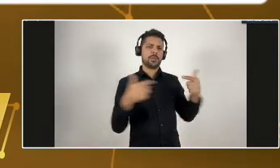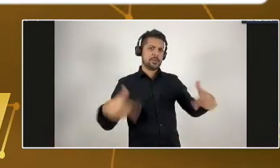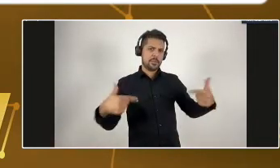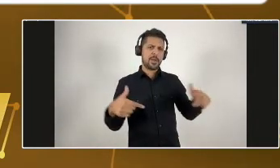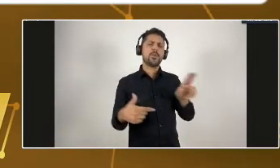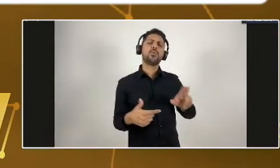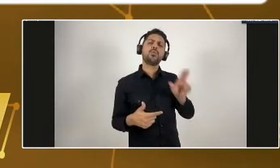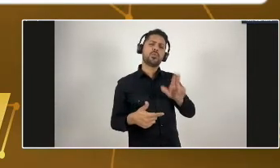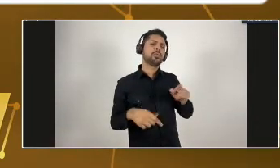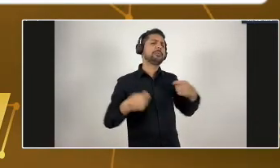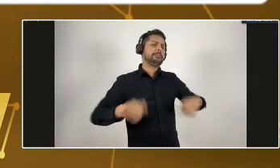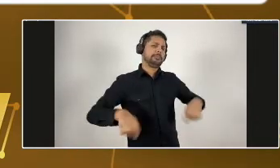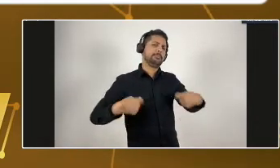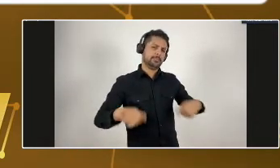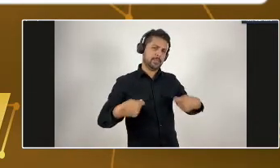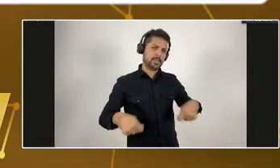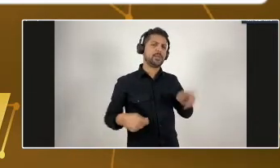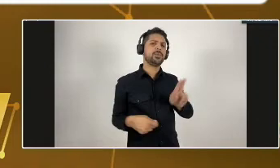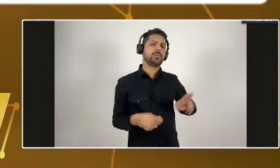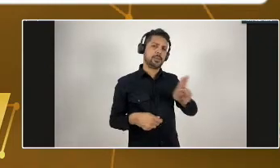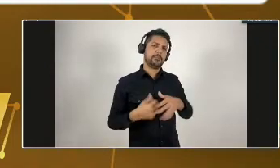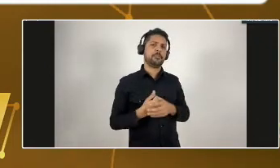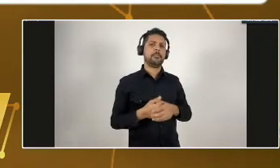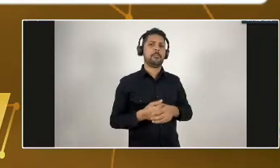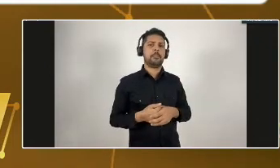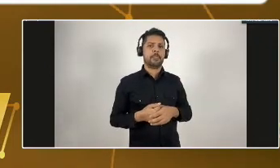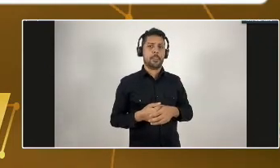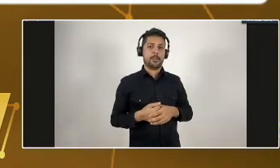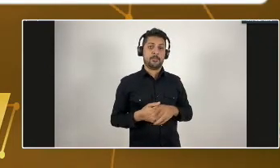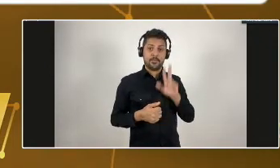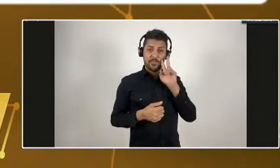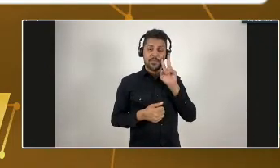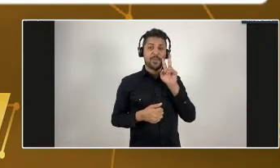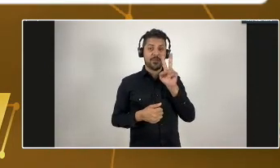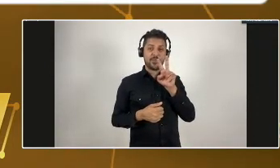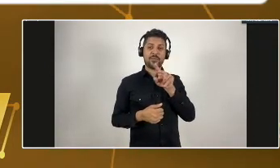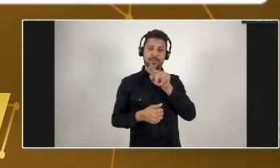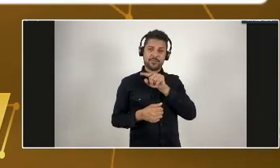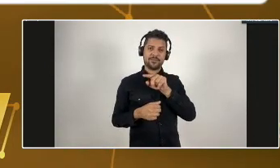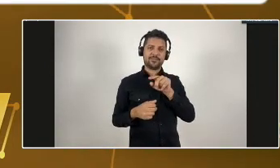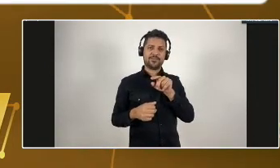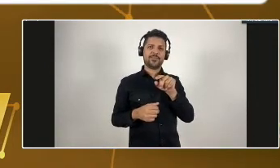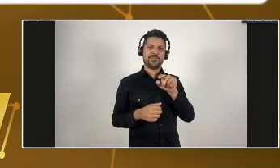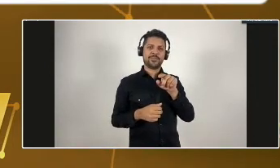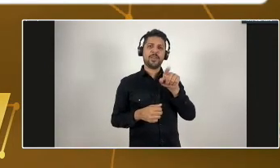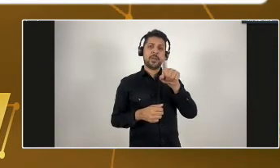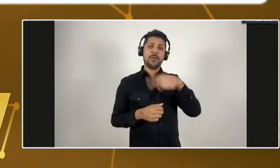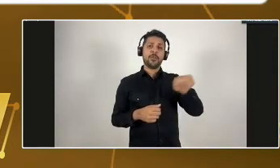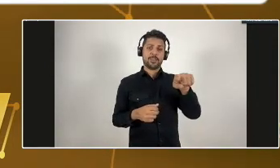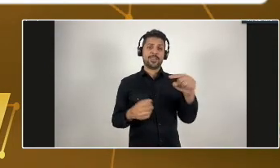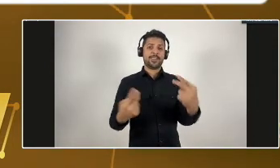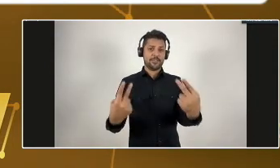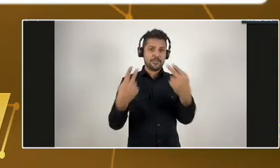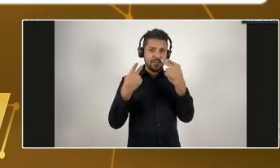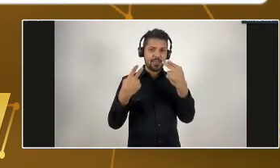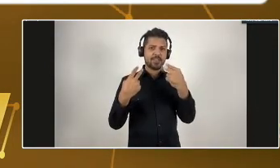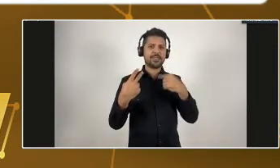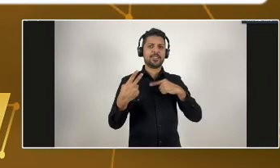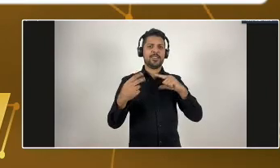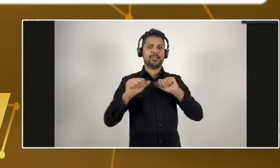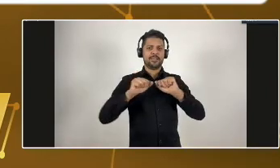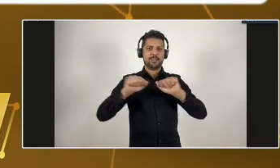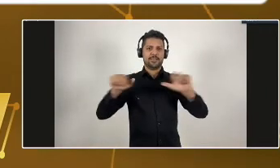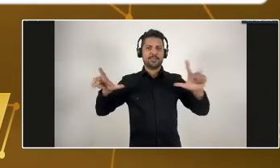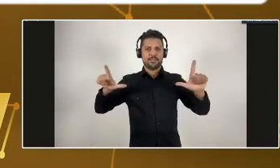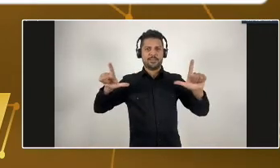como é que vai estar a internet, vocês estão vendo que eu estou com a visão de uma imagem de satélite por